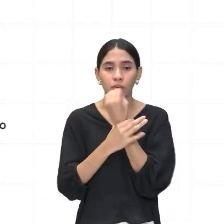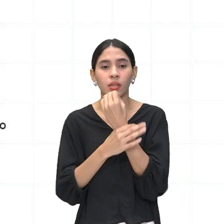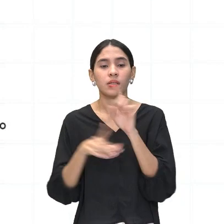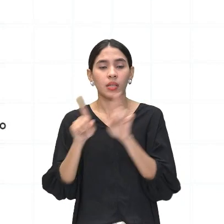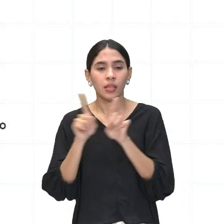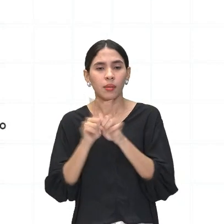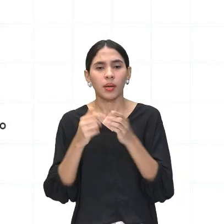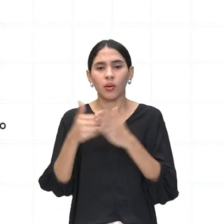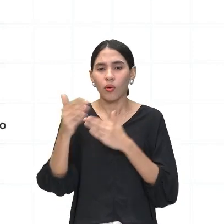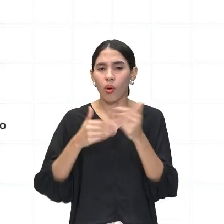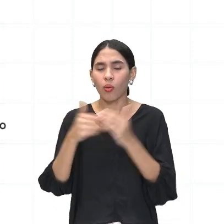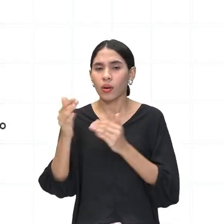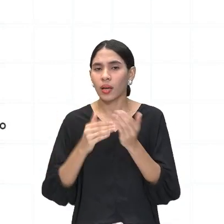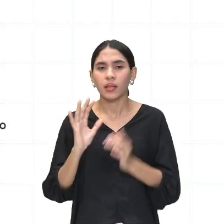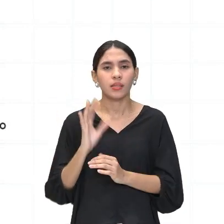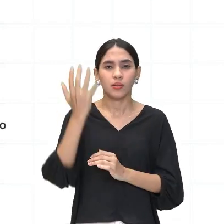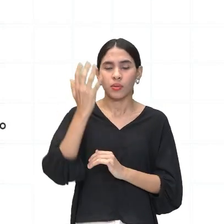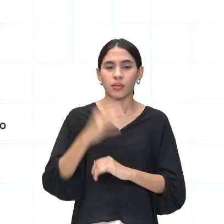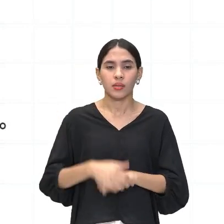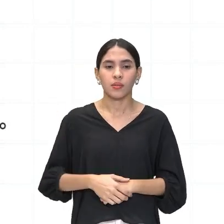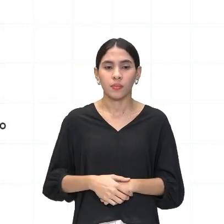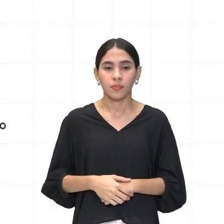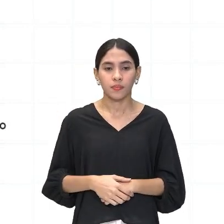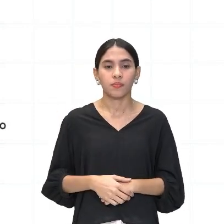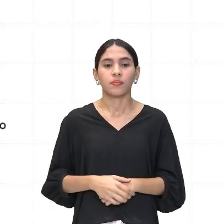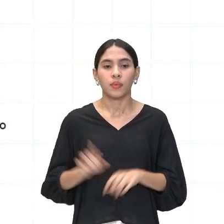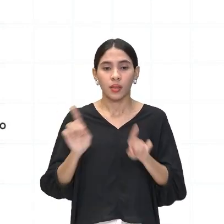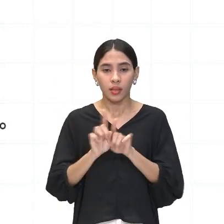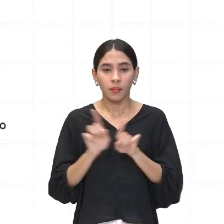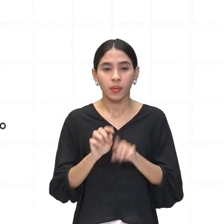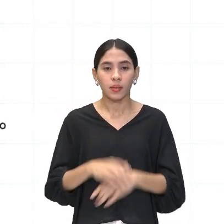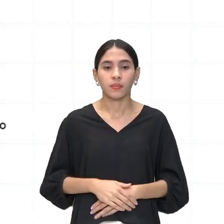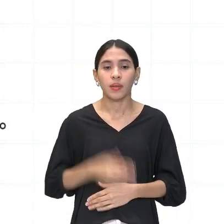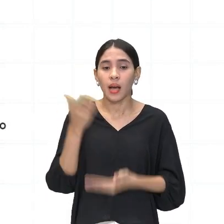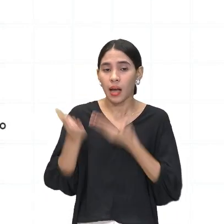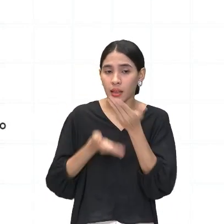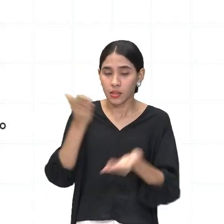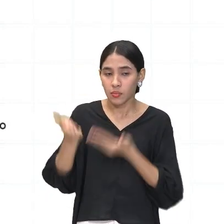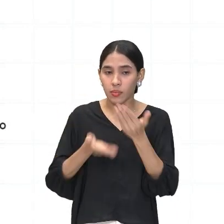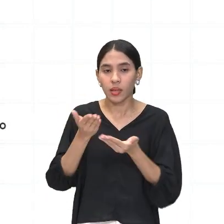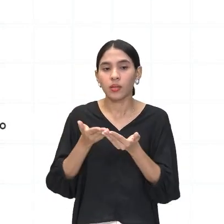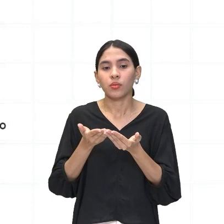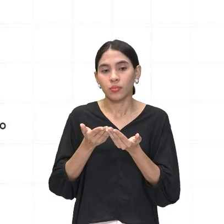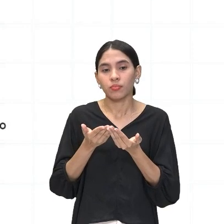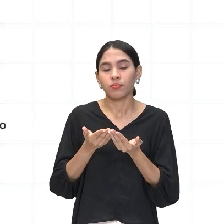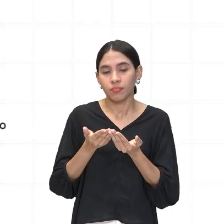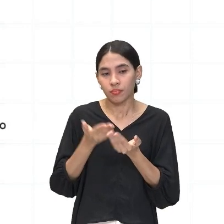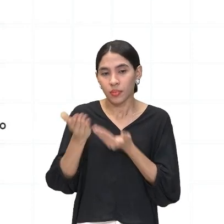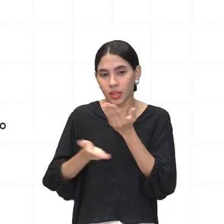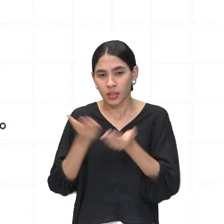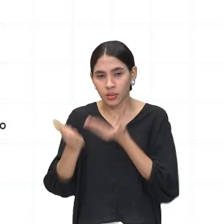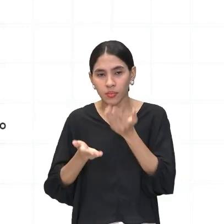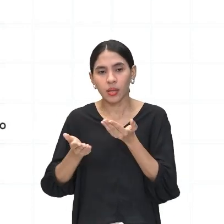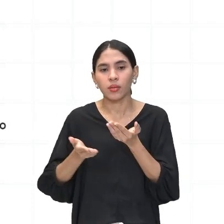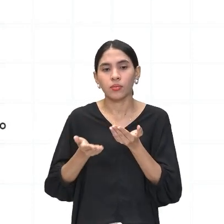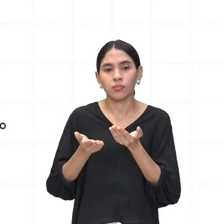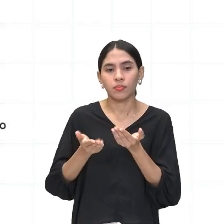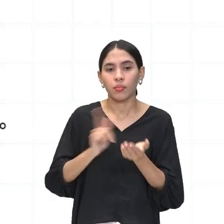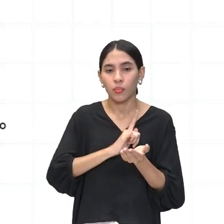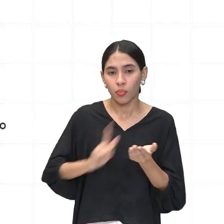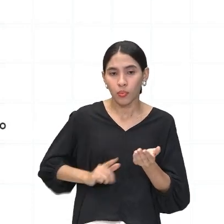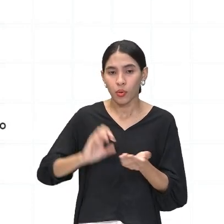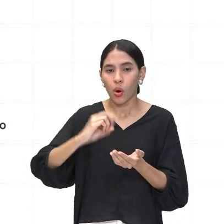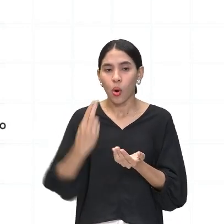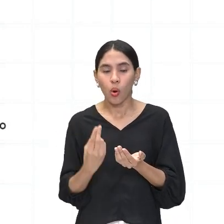quaisquer situações, tá? Também precedência de atendimento nos serviços públicos ou